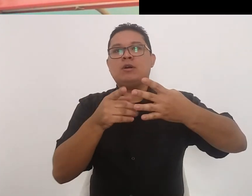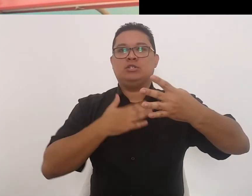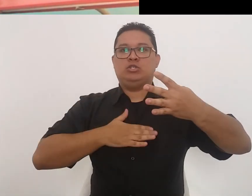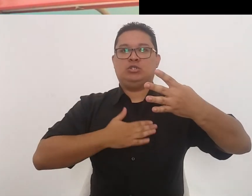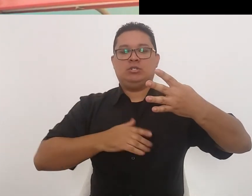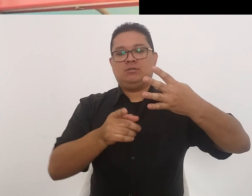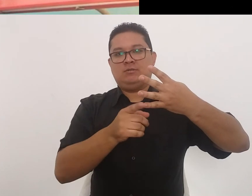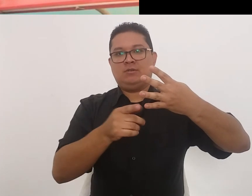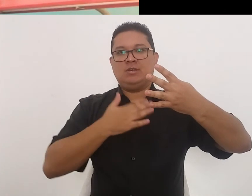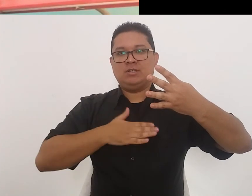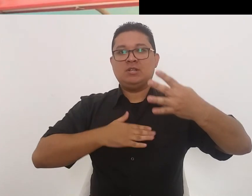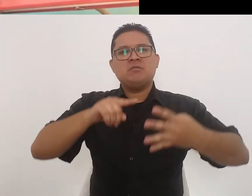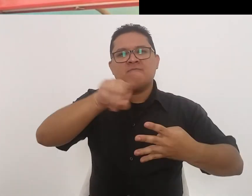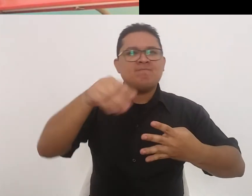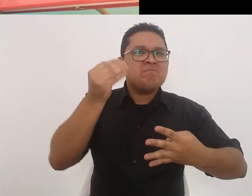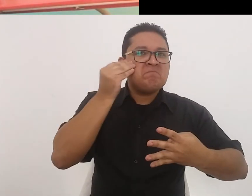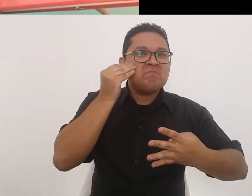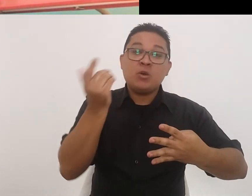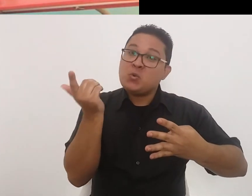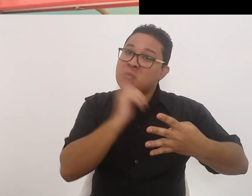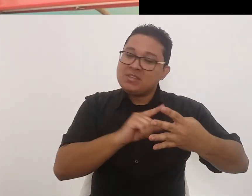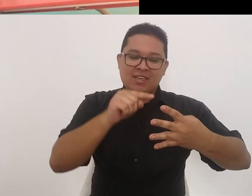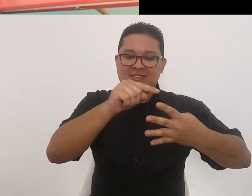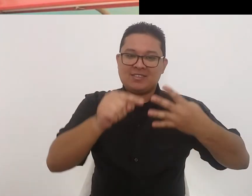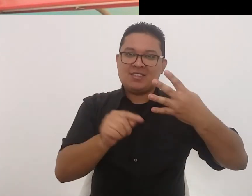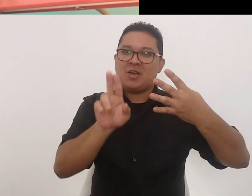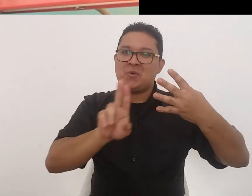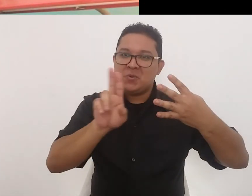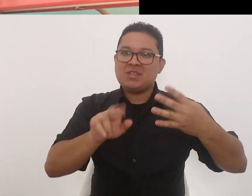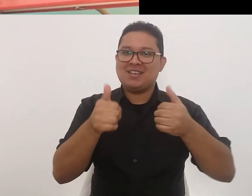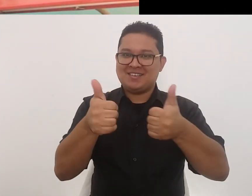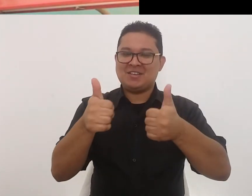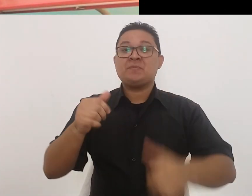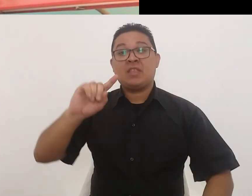pouquinho sobre como dividir conteúdos para encaixar